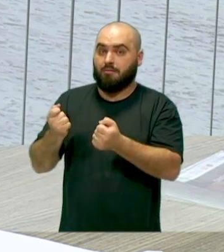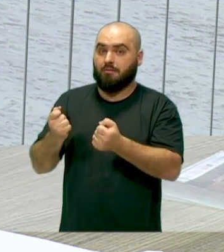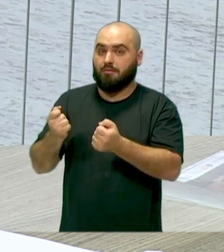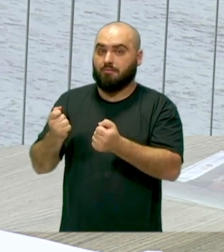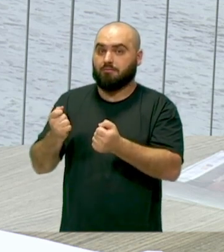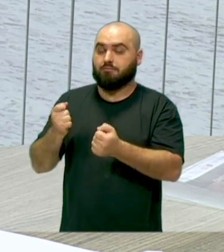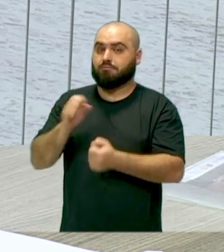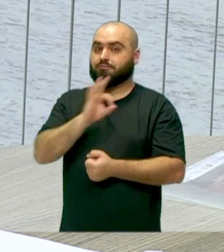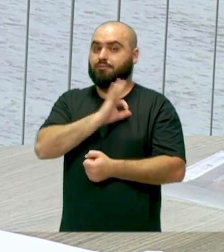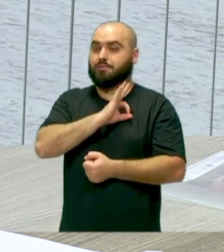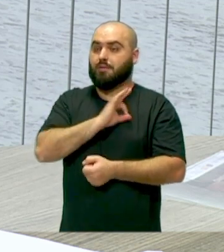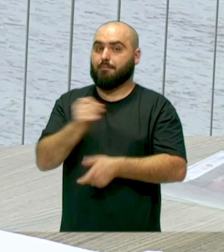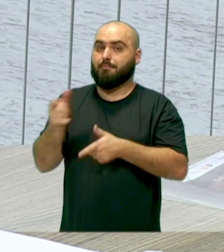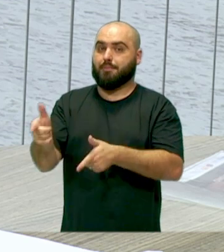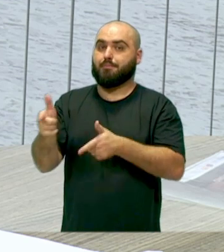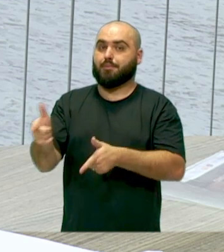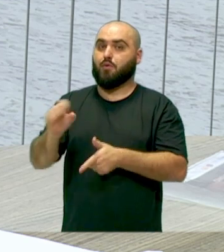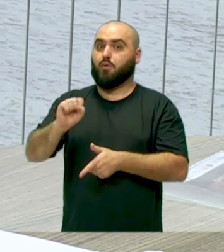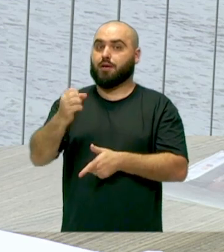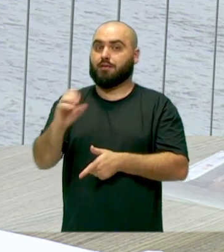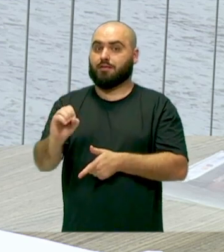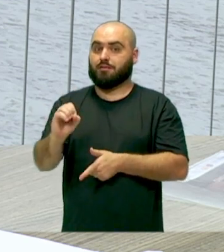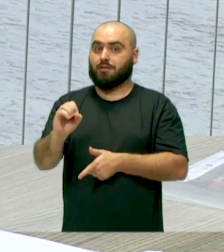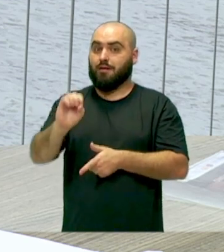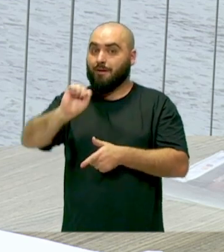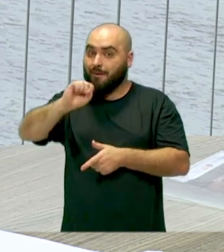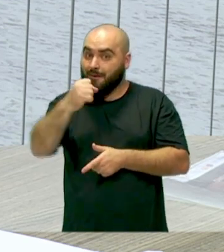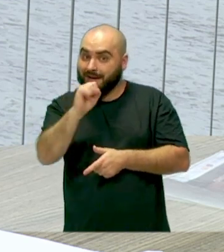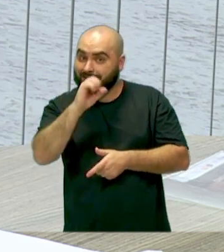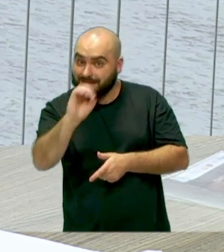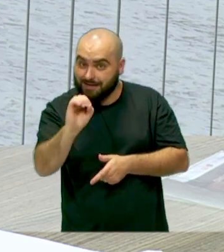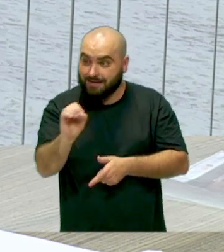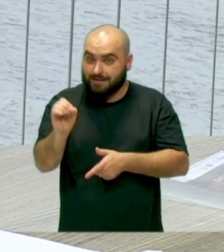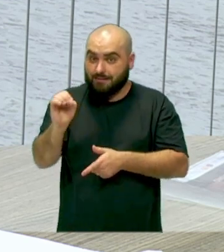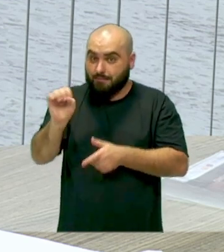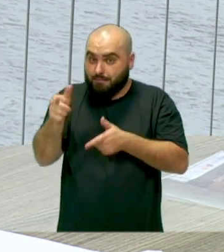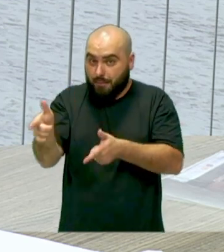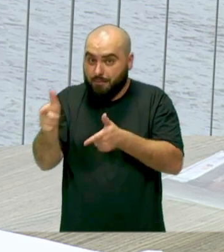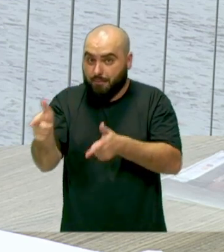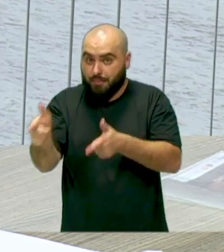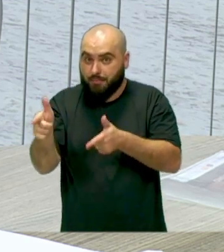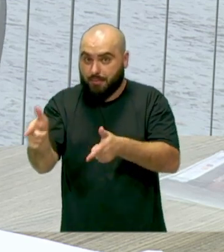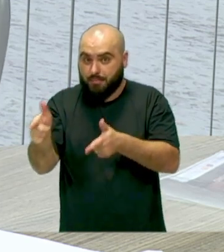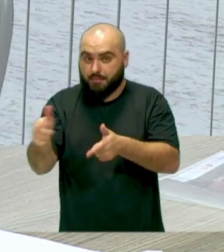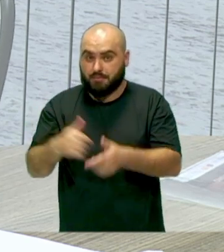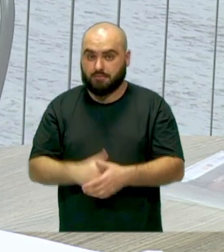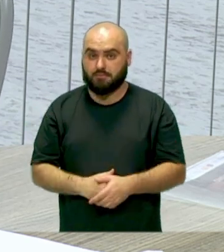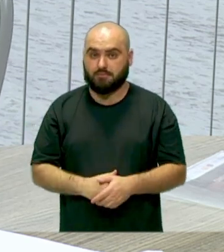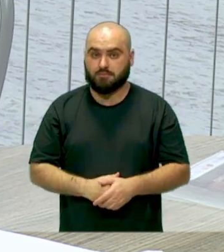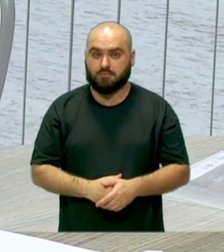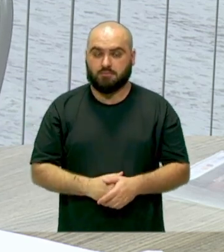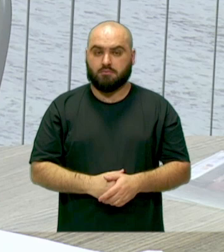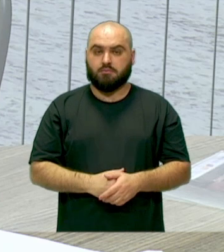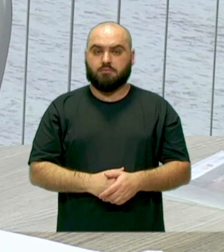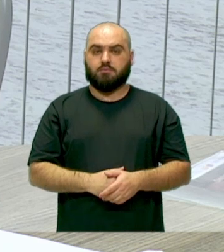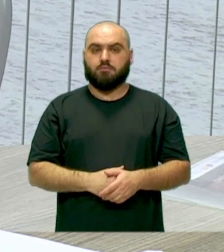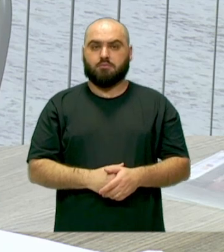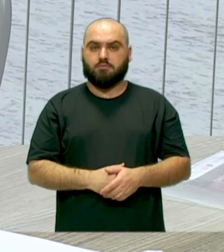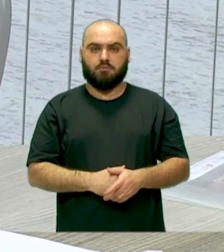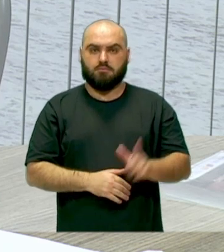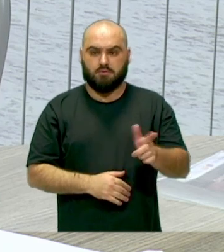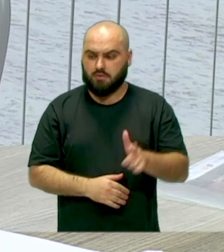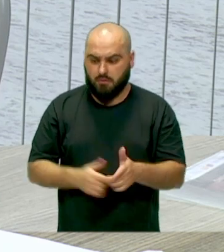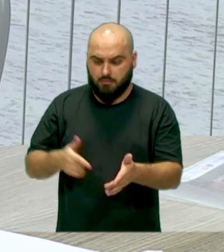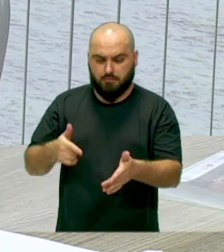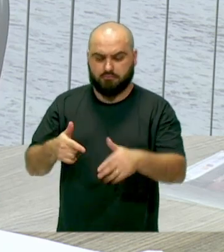E ele não fugiu. Gente, 80 tiros de fuzil. Quando eles vão abordar uma pessoa negra, eles não dão um tiro no